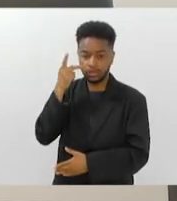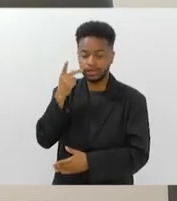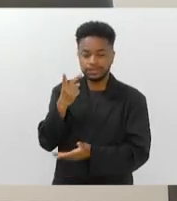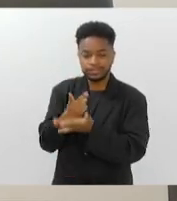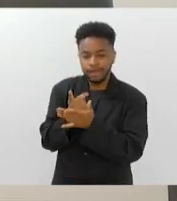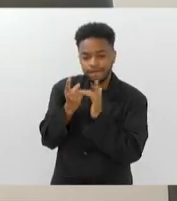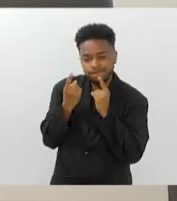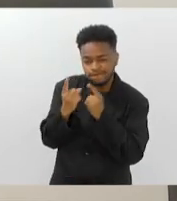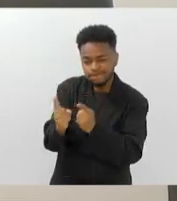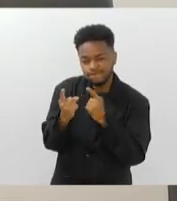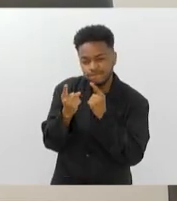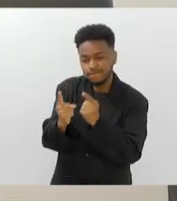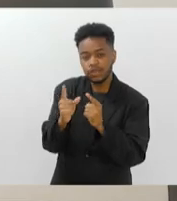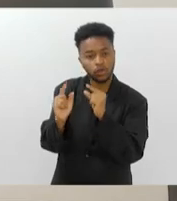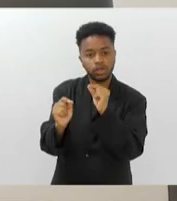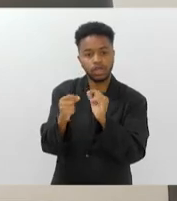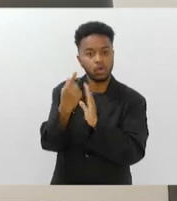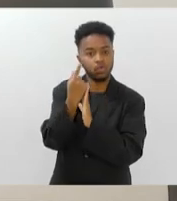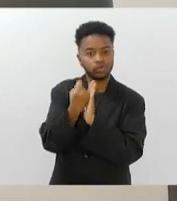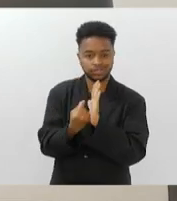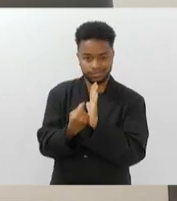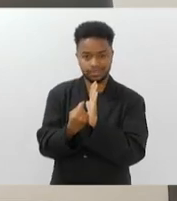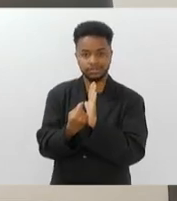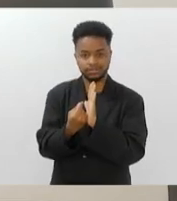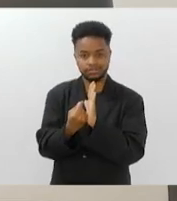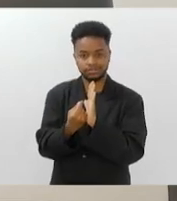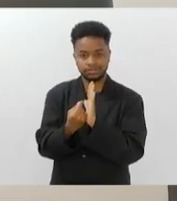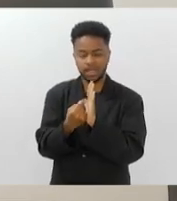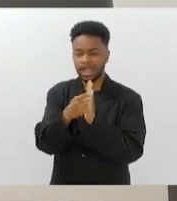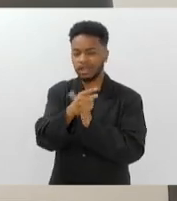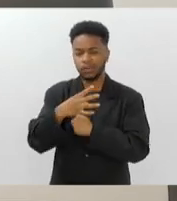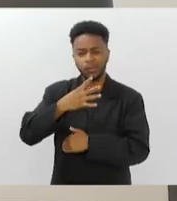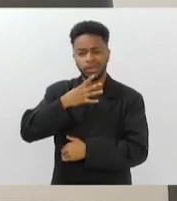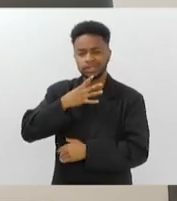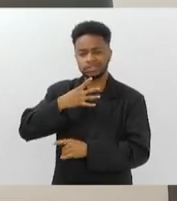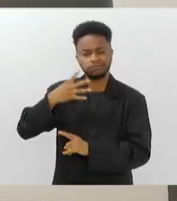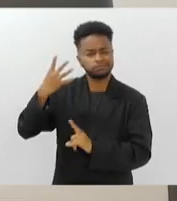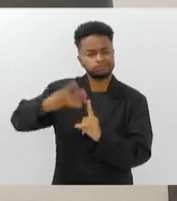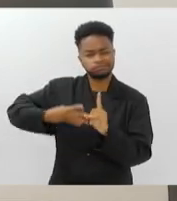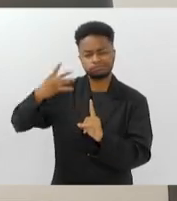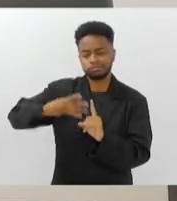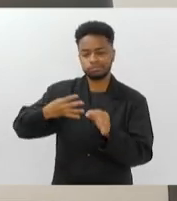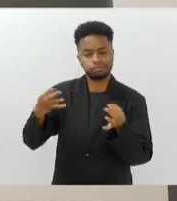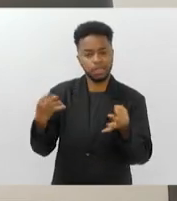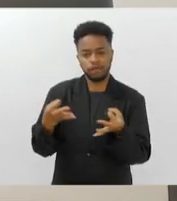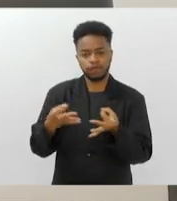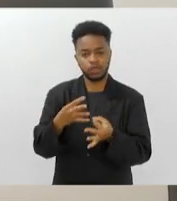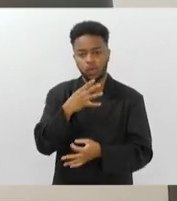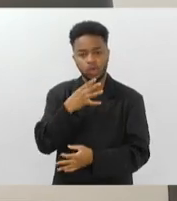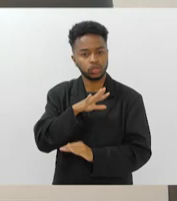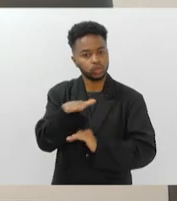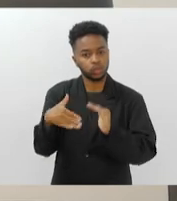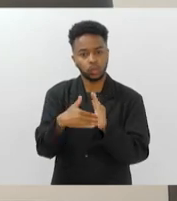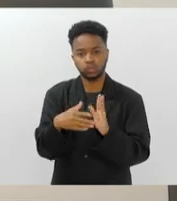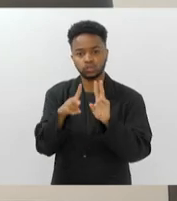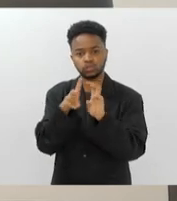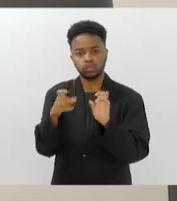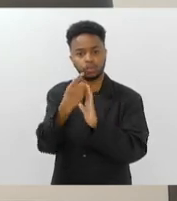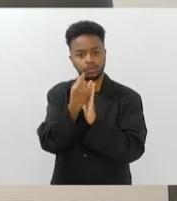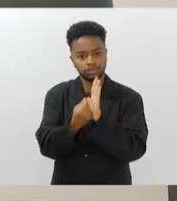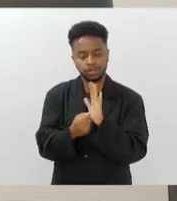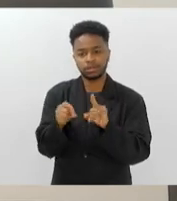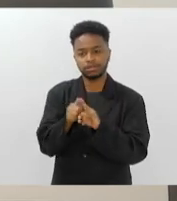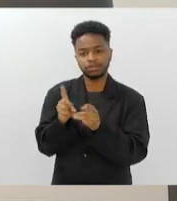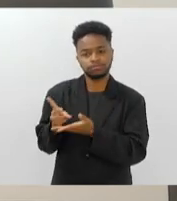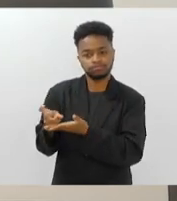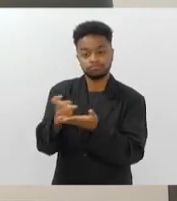perseguidor do orçamento né ninguém conhece melhor o orçamento que ele ninguém conhece melhor a tributação que ele então